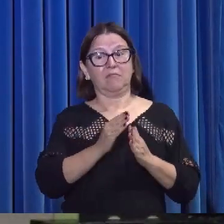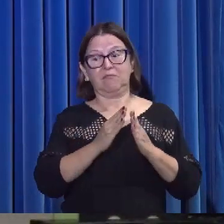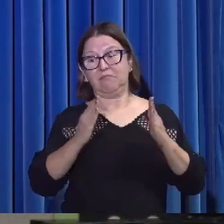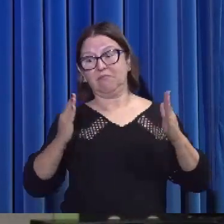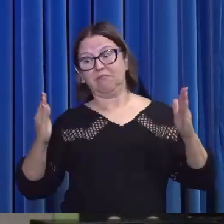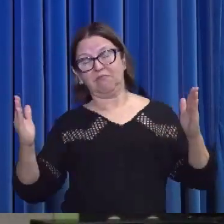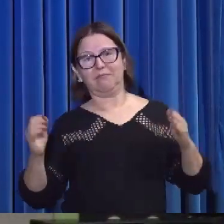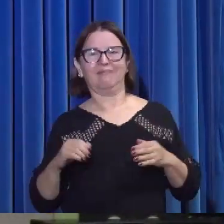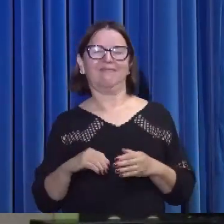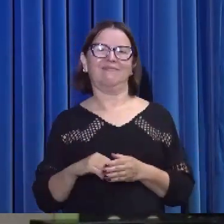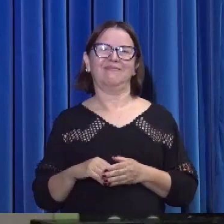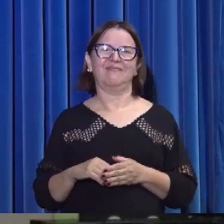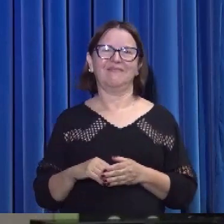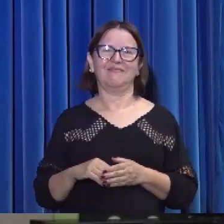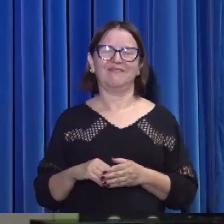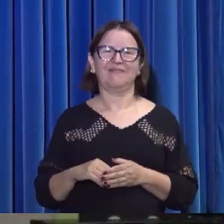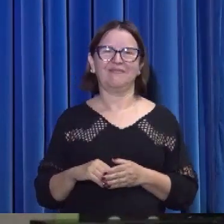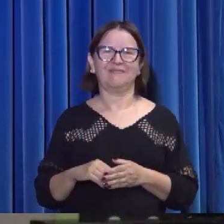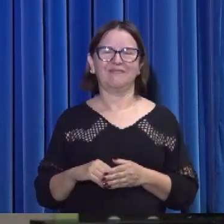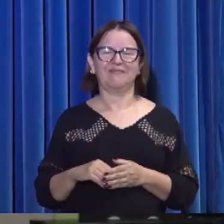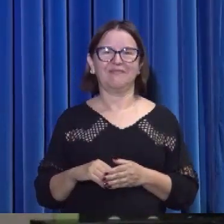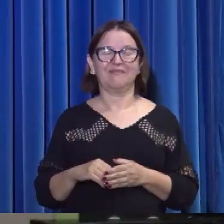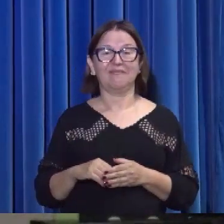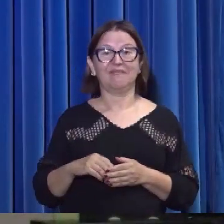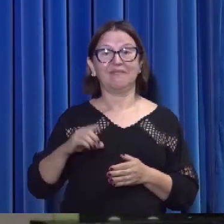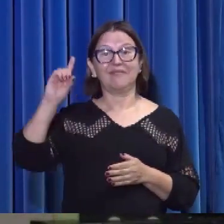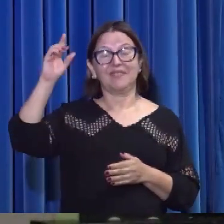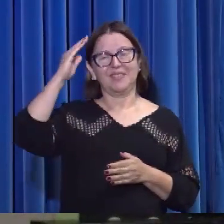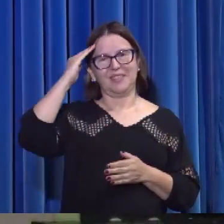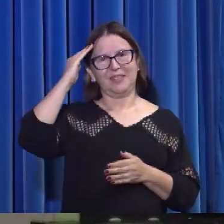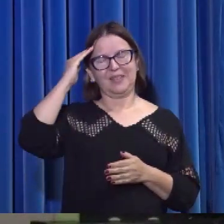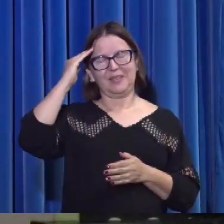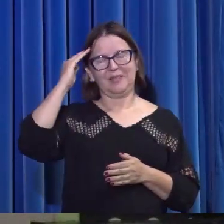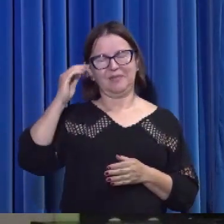de volta ao nosso Deus. Ó.